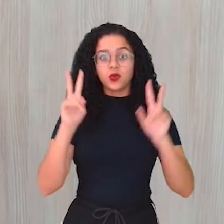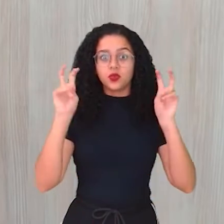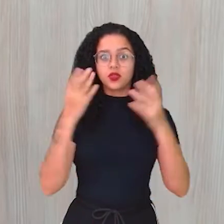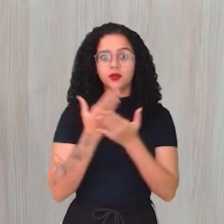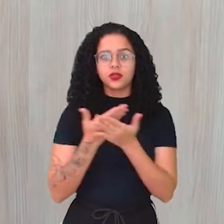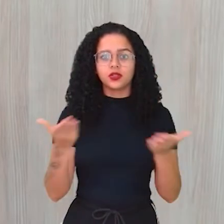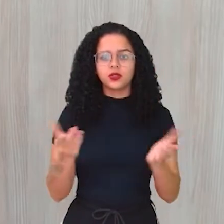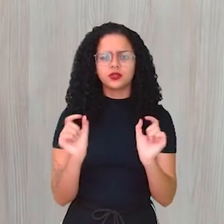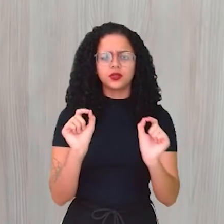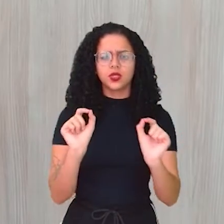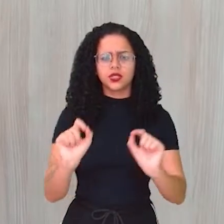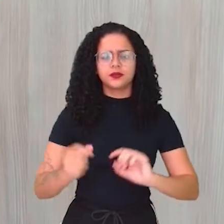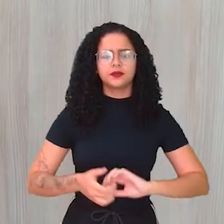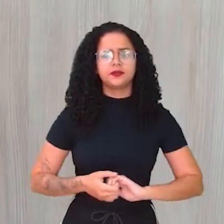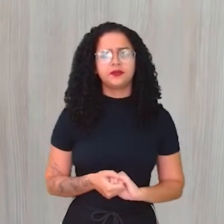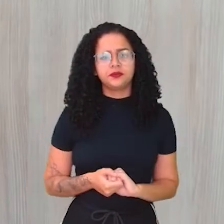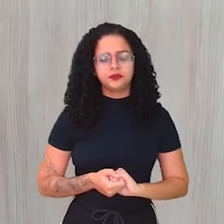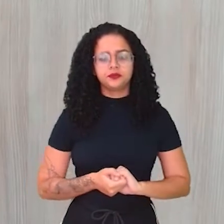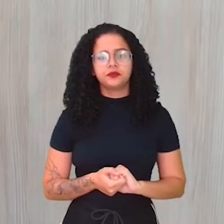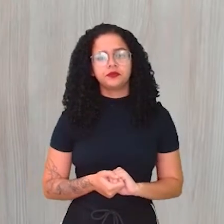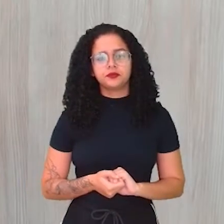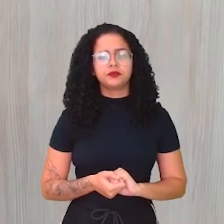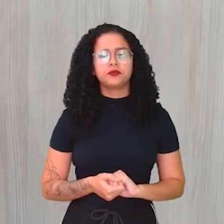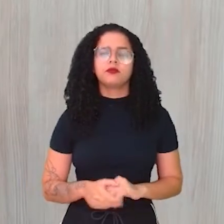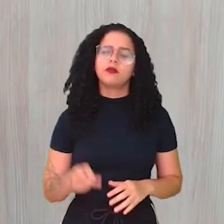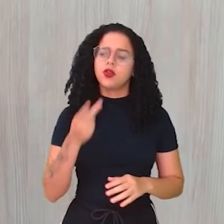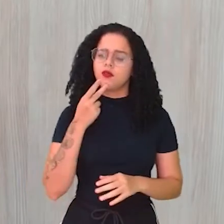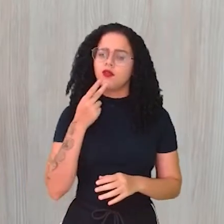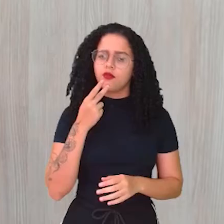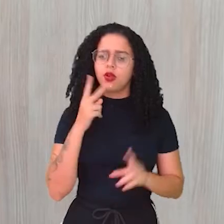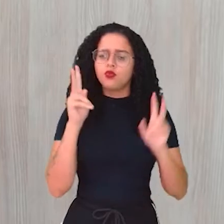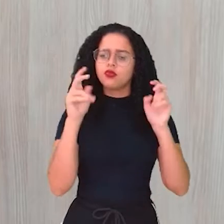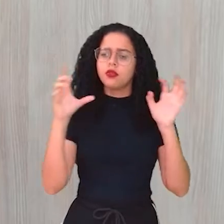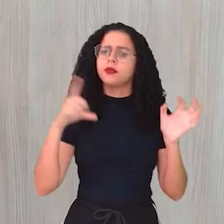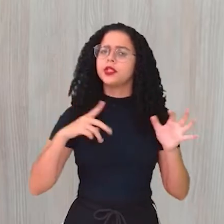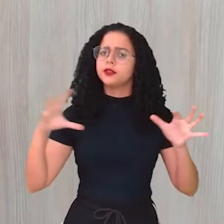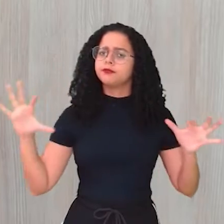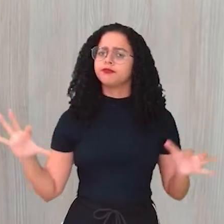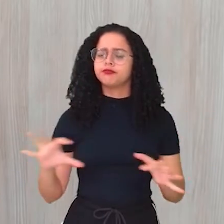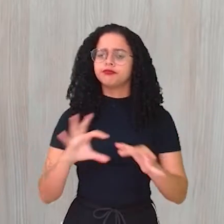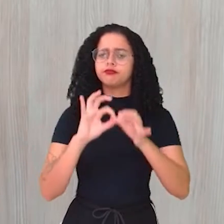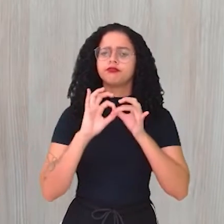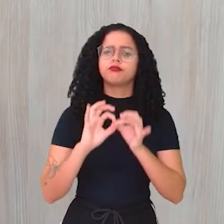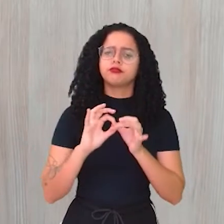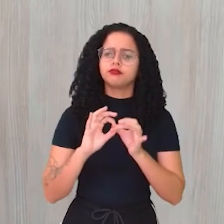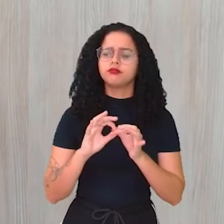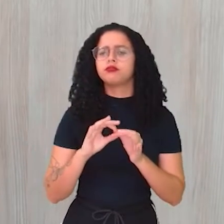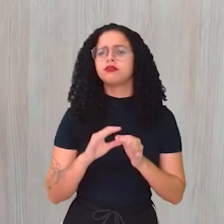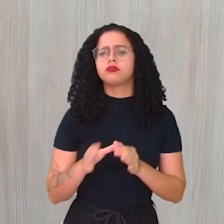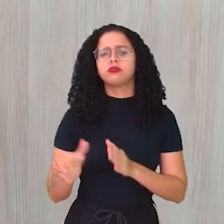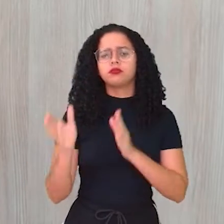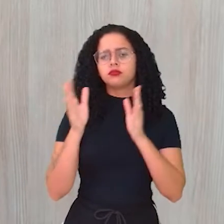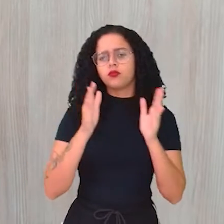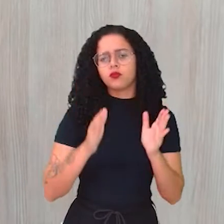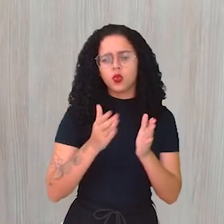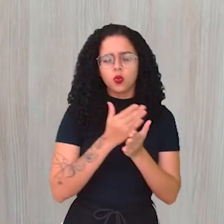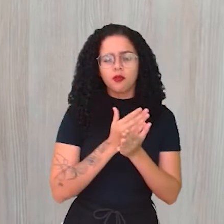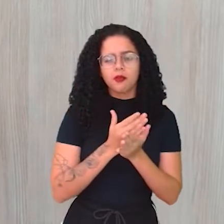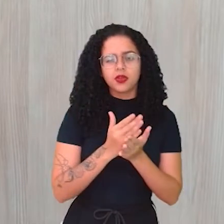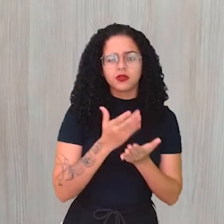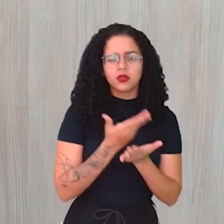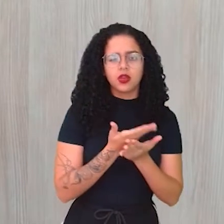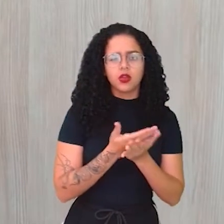aula vai ser o quê, Tiago? A gente vai falar de um tema que está ligado lá naquela parte que a gente falou no início das nossas